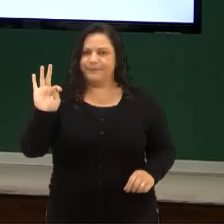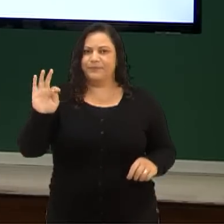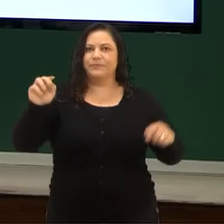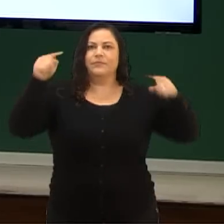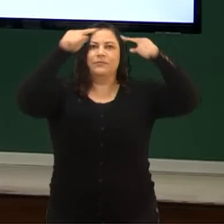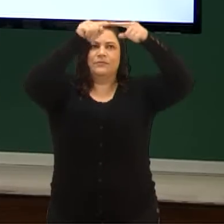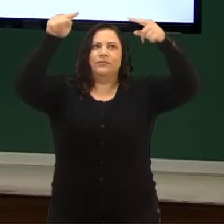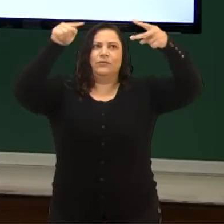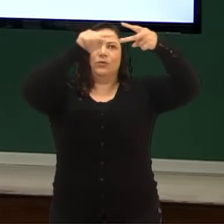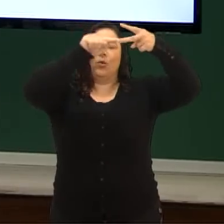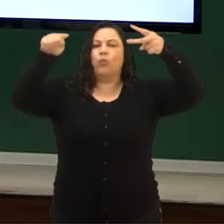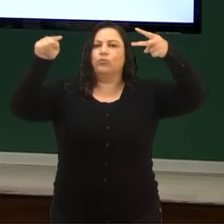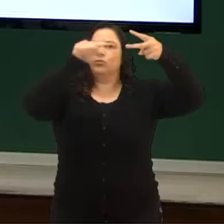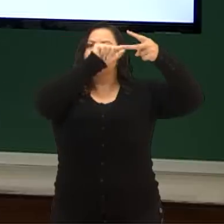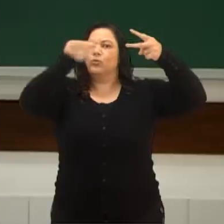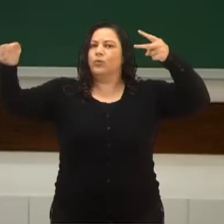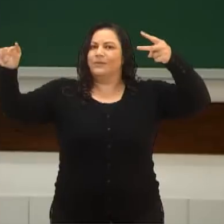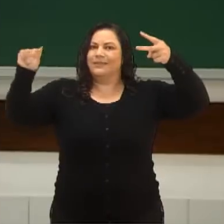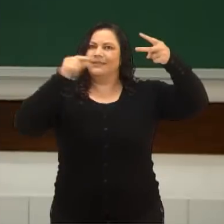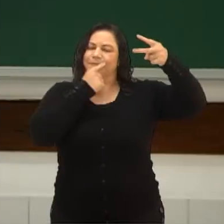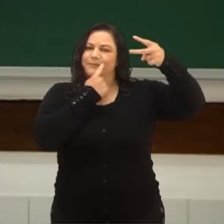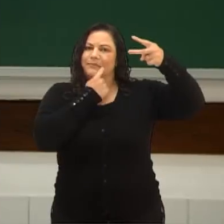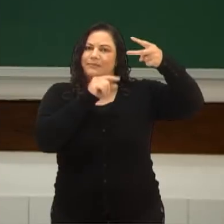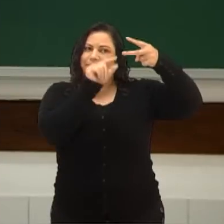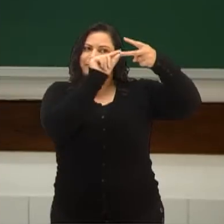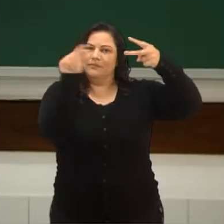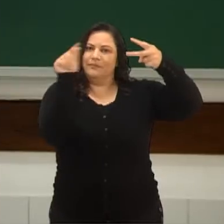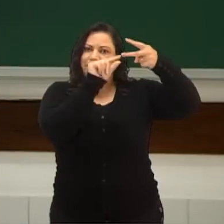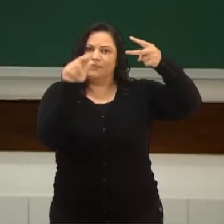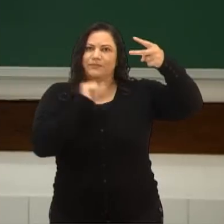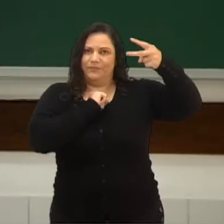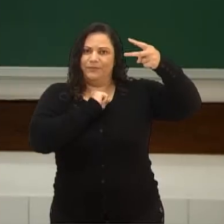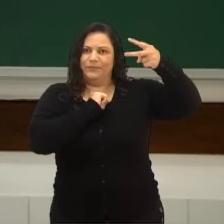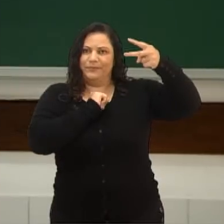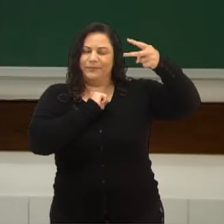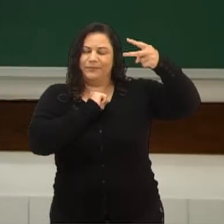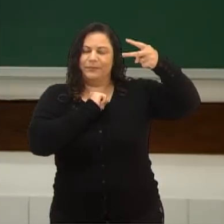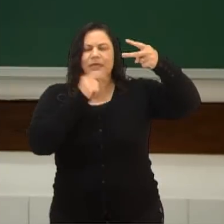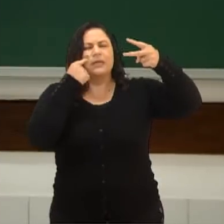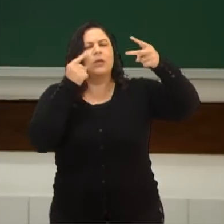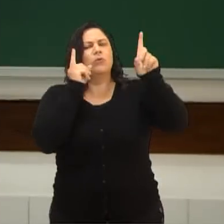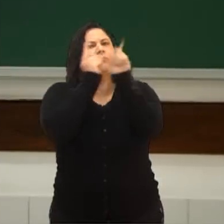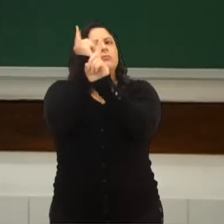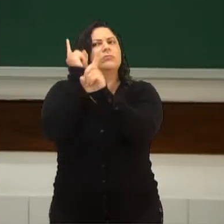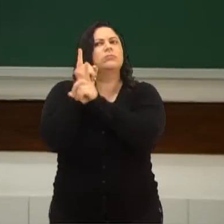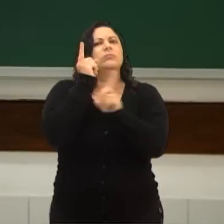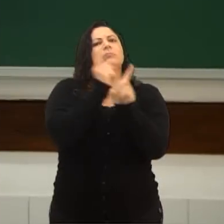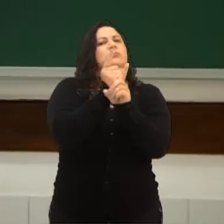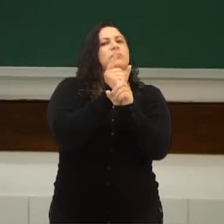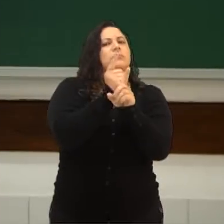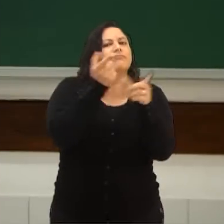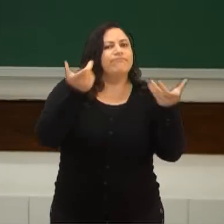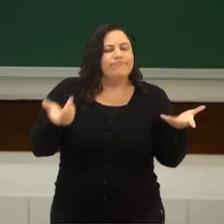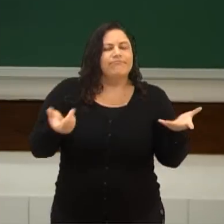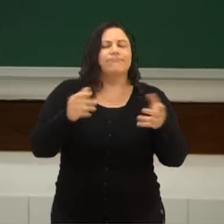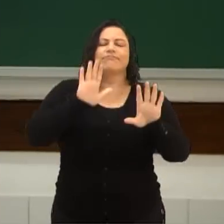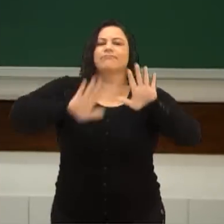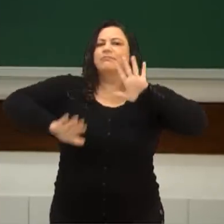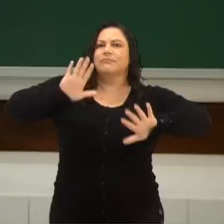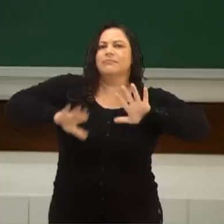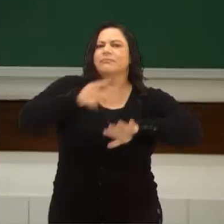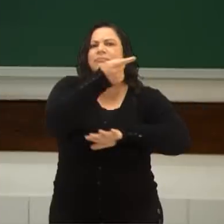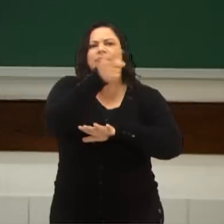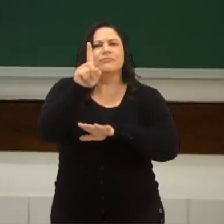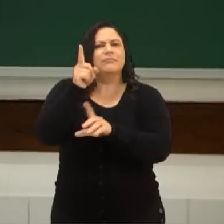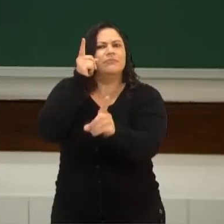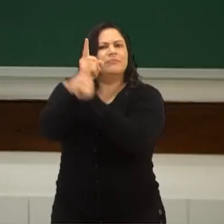Da primeira coluna, isso mesmo. É essa a ideia que vocês têm que ter. Achar um elemento. Às vezes, você não vai precisar achar, você vai